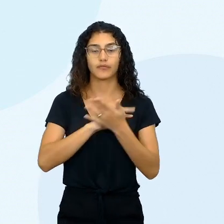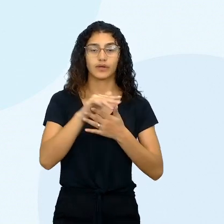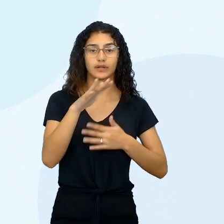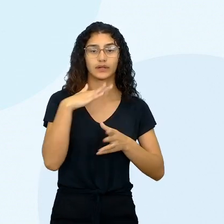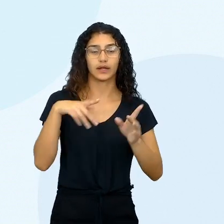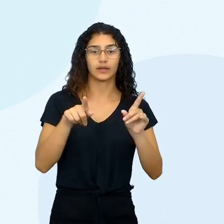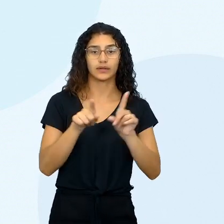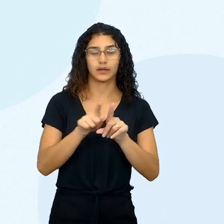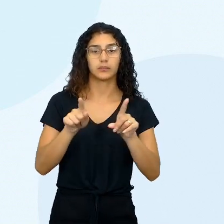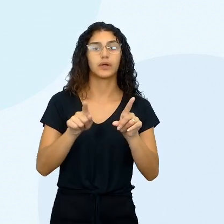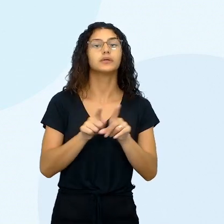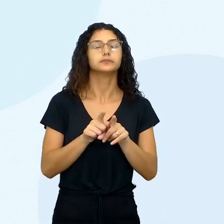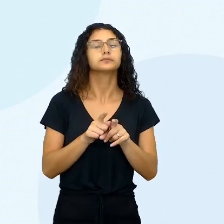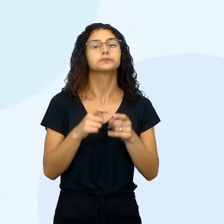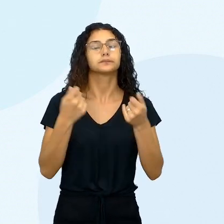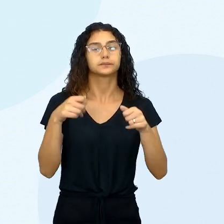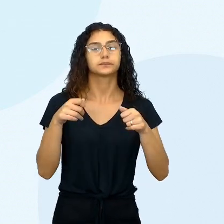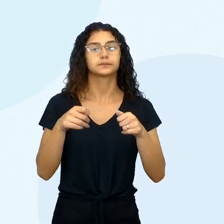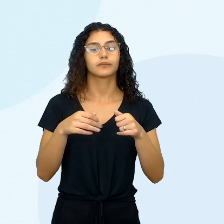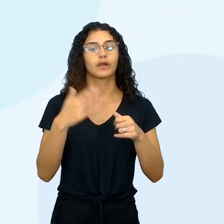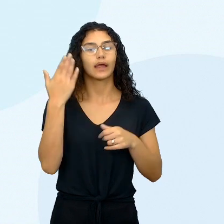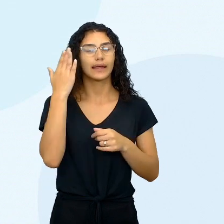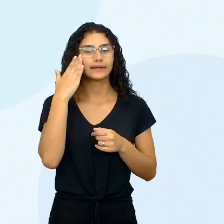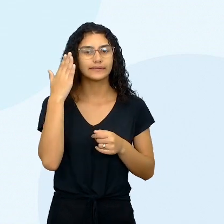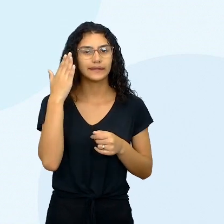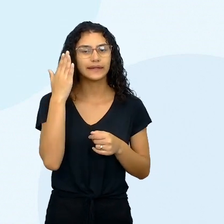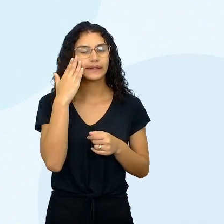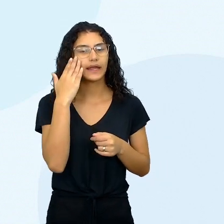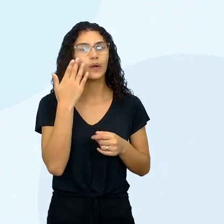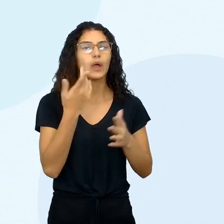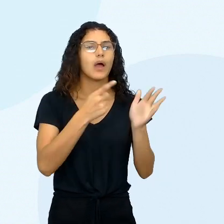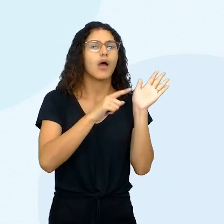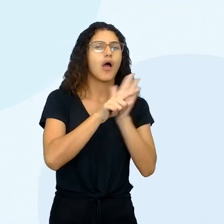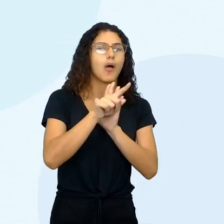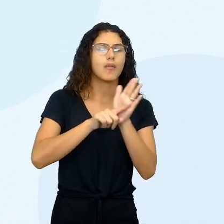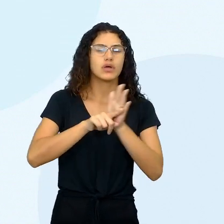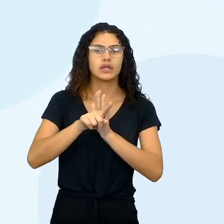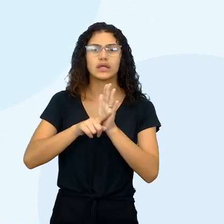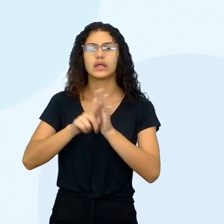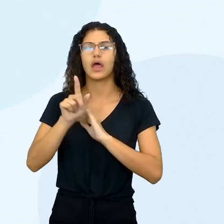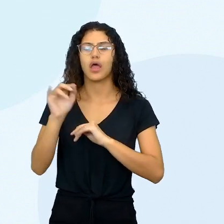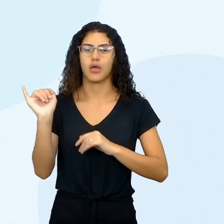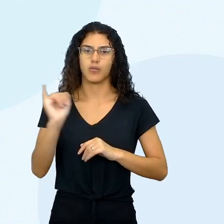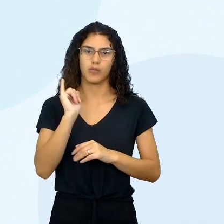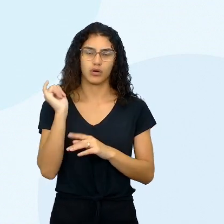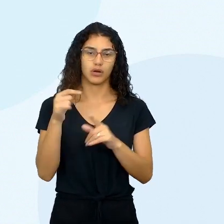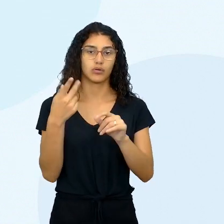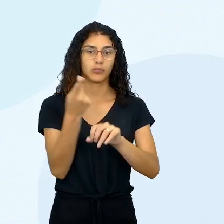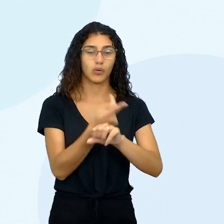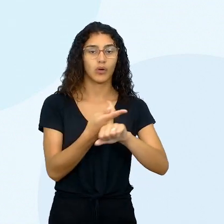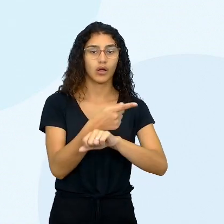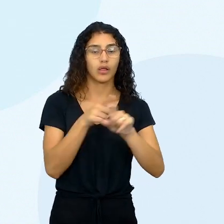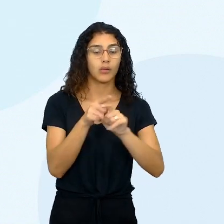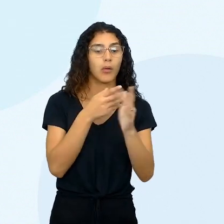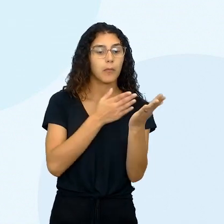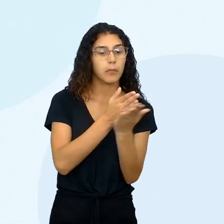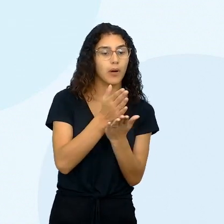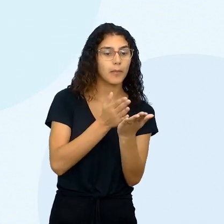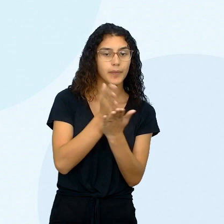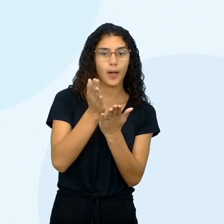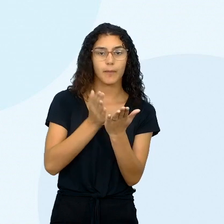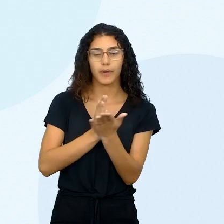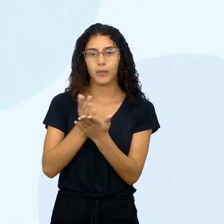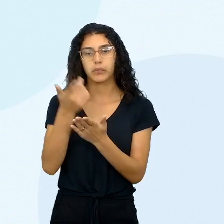áreas, temos que dar conta de entender, por isso que as pesquisas são muito importantes, né? E buscar caminhos de solução